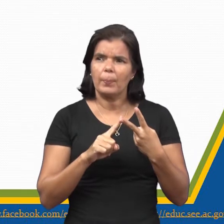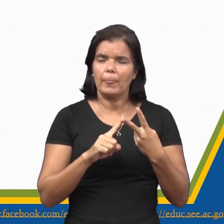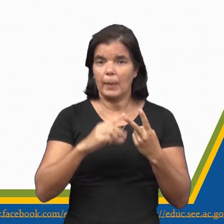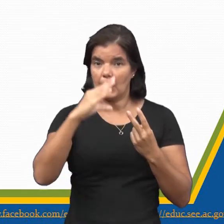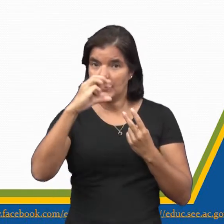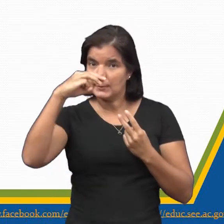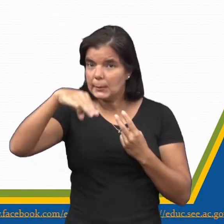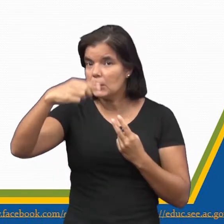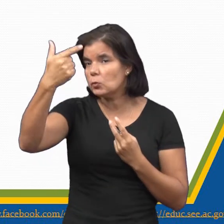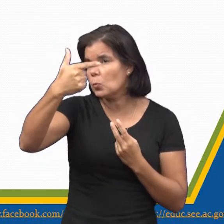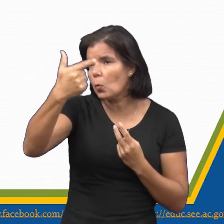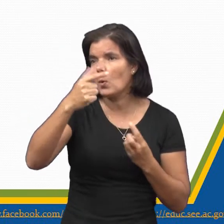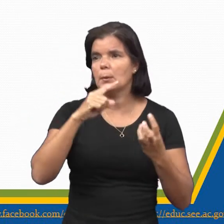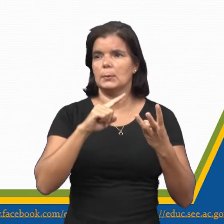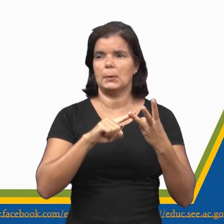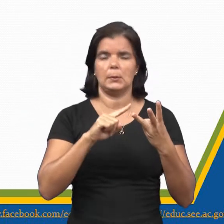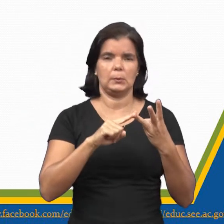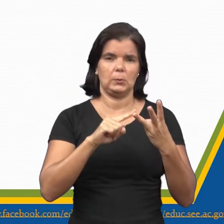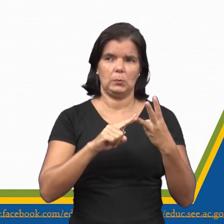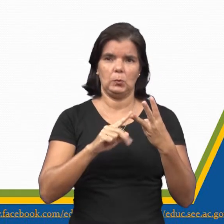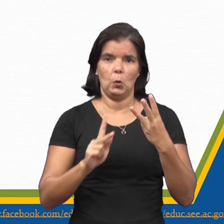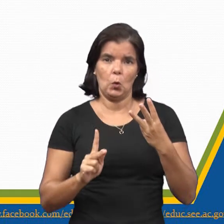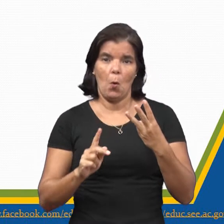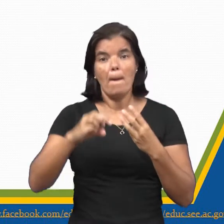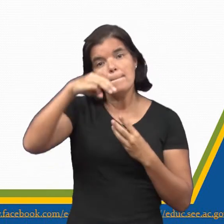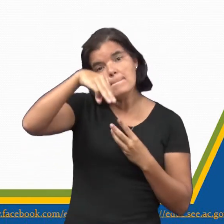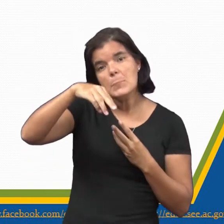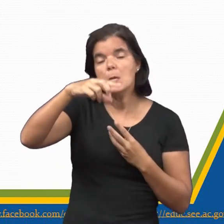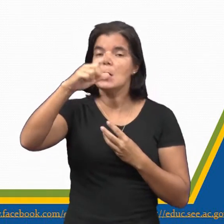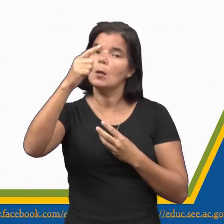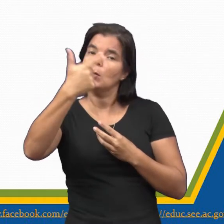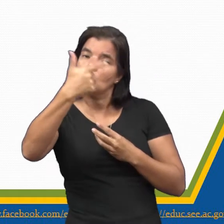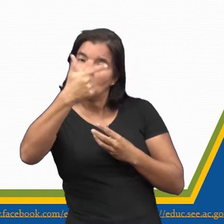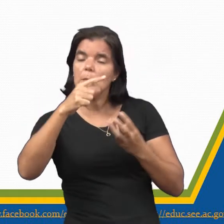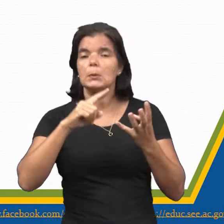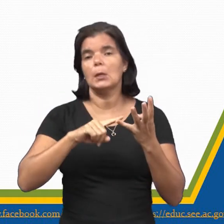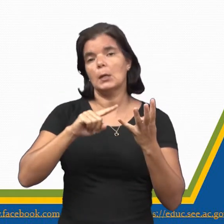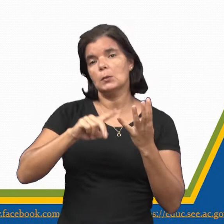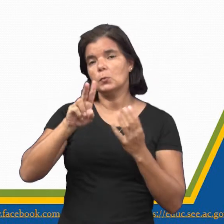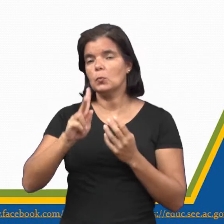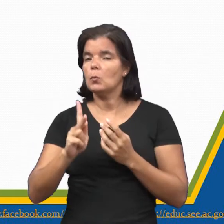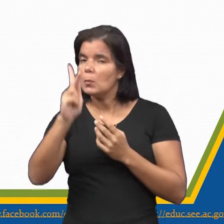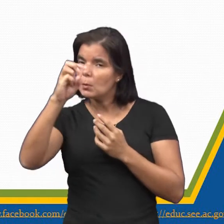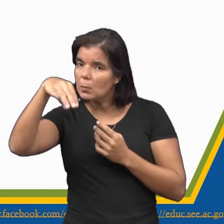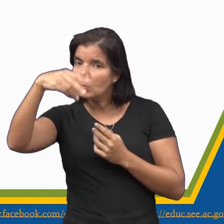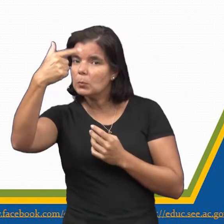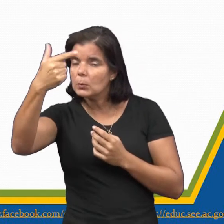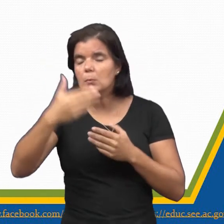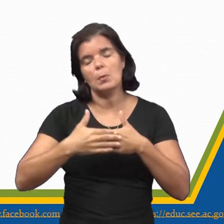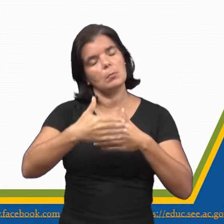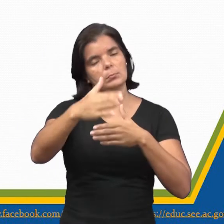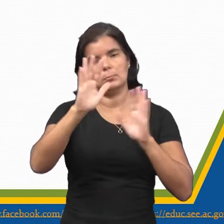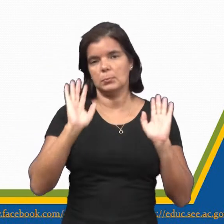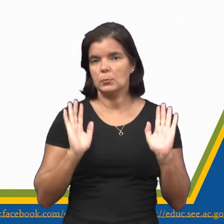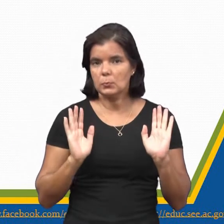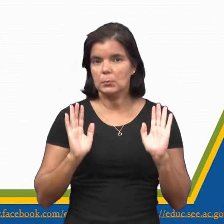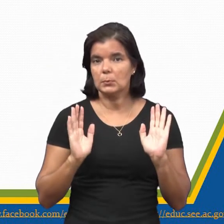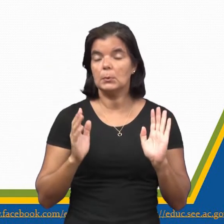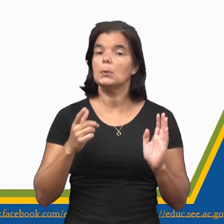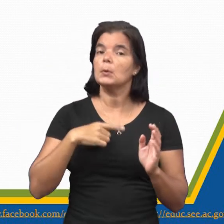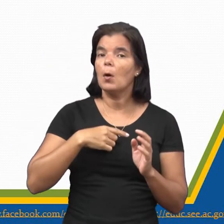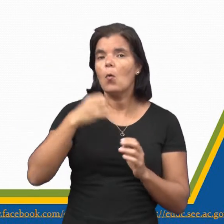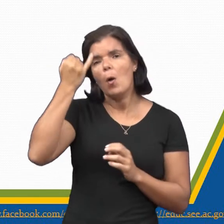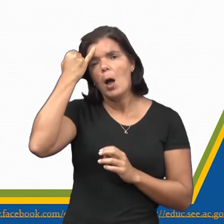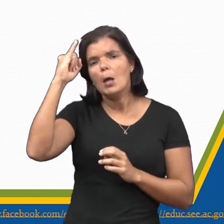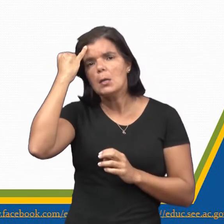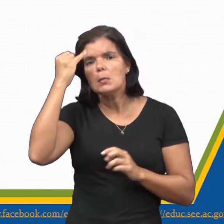o centímetro quadrado, milímetro quadrado, quilômetro quadrado e assim por diante. Então a ideia